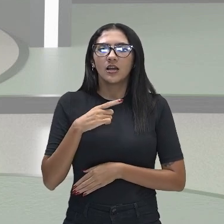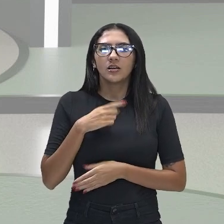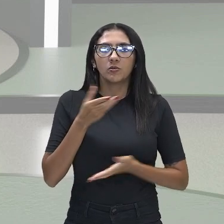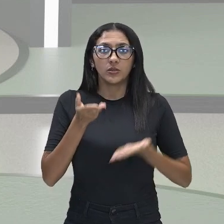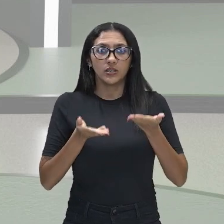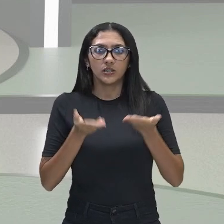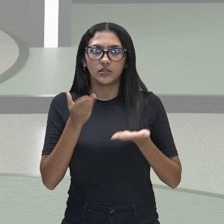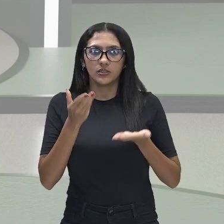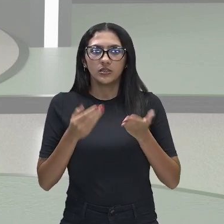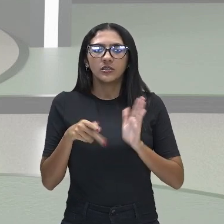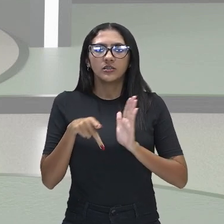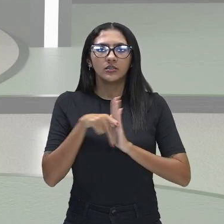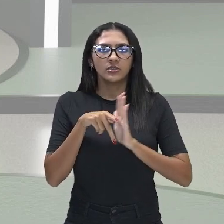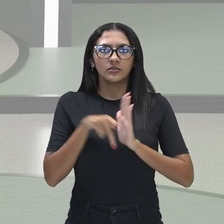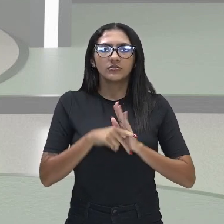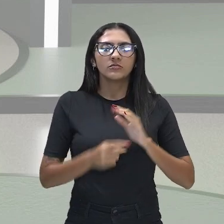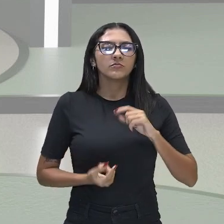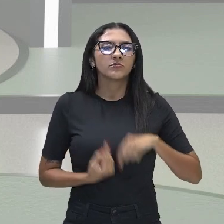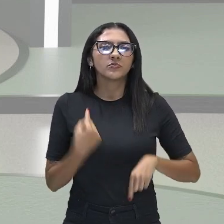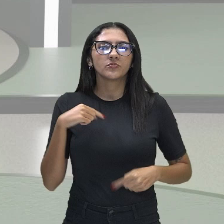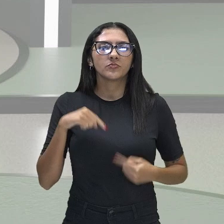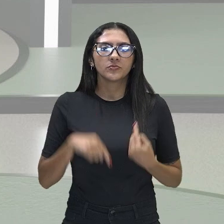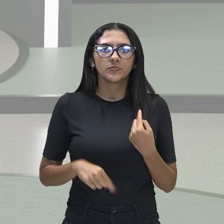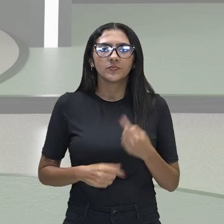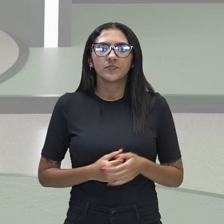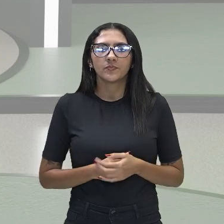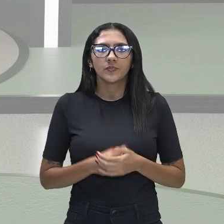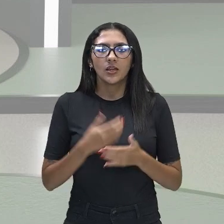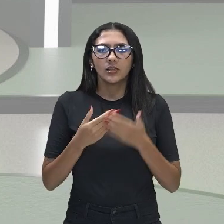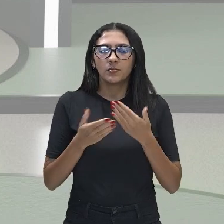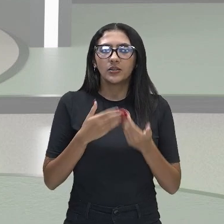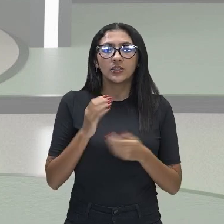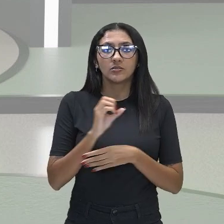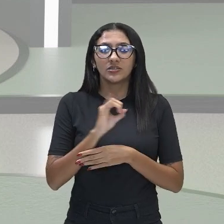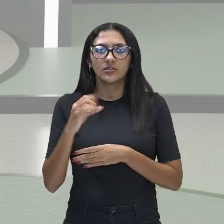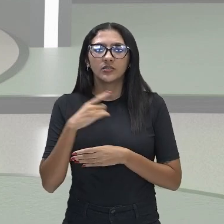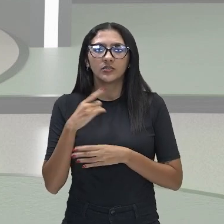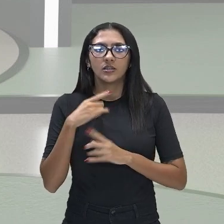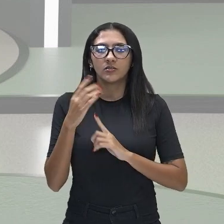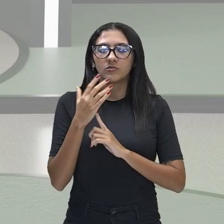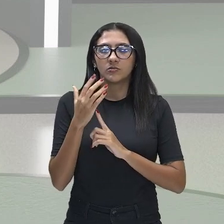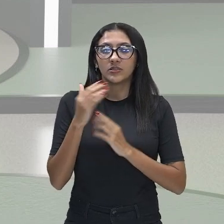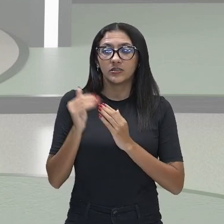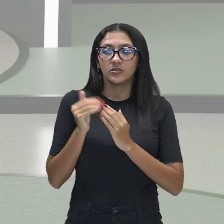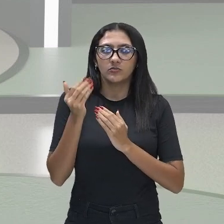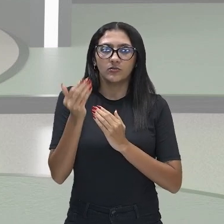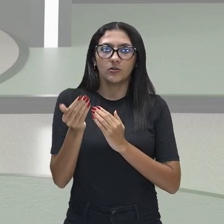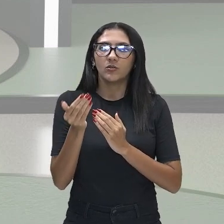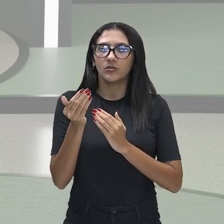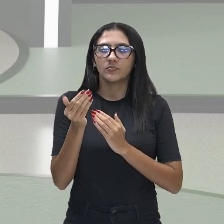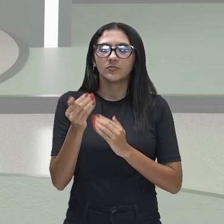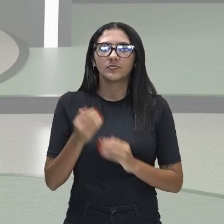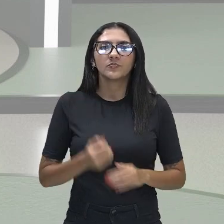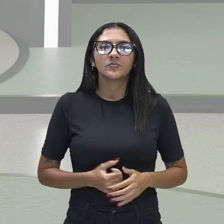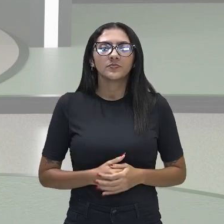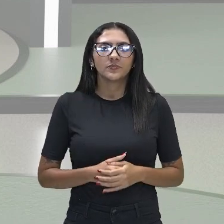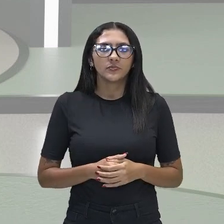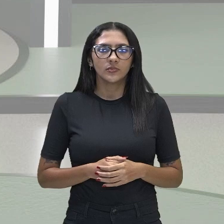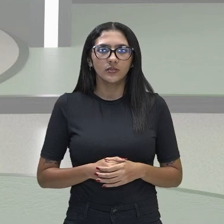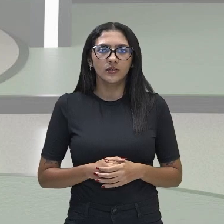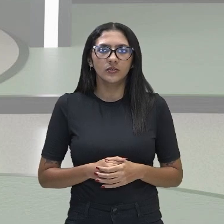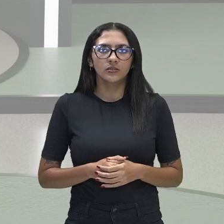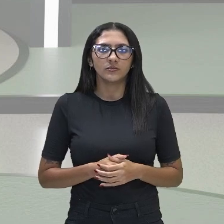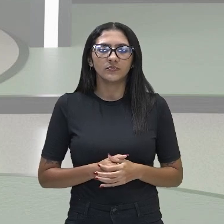interno e independente das ações do ambiente externo. Então,